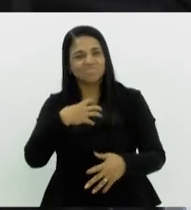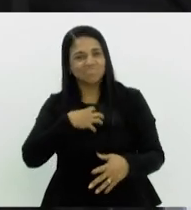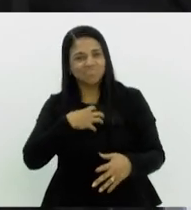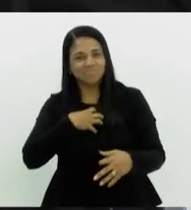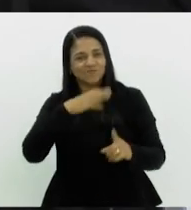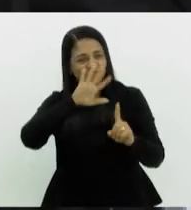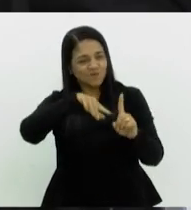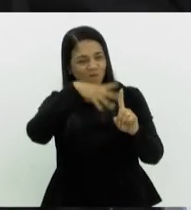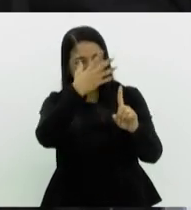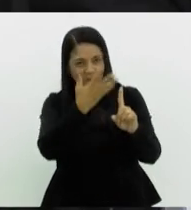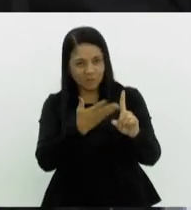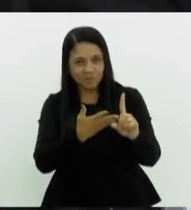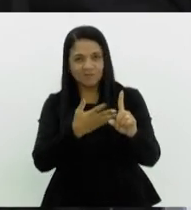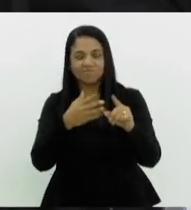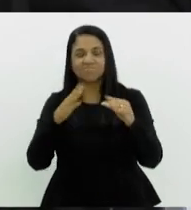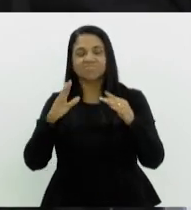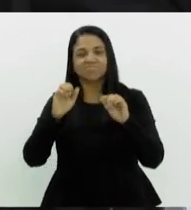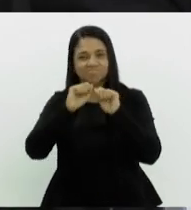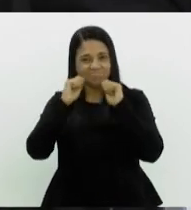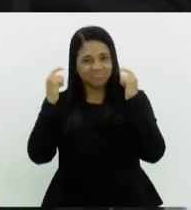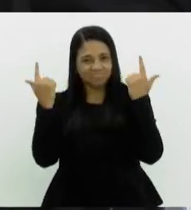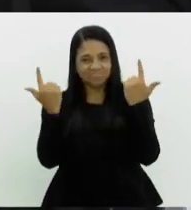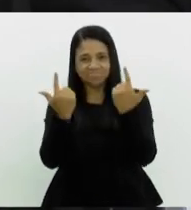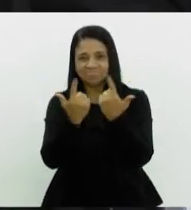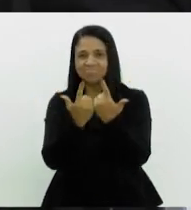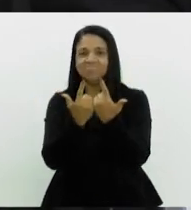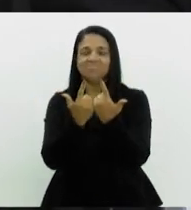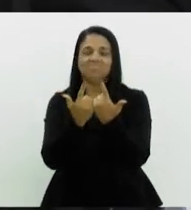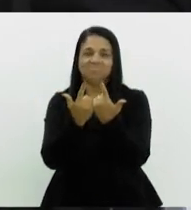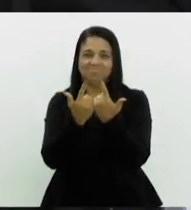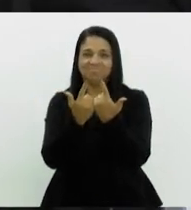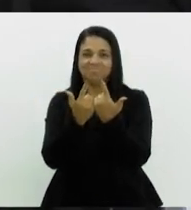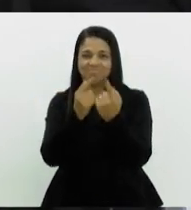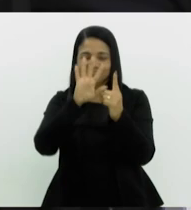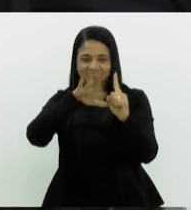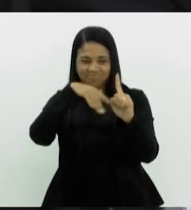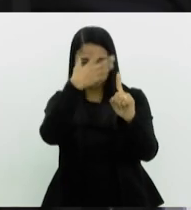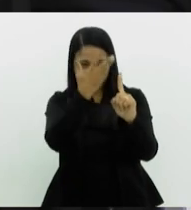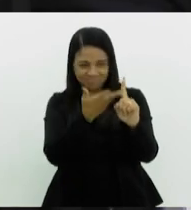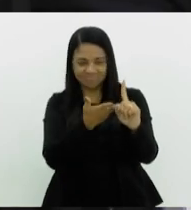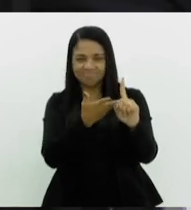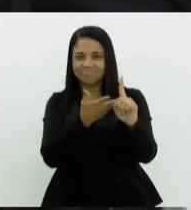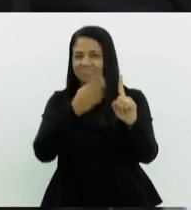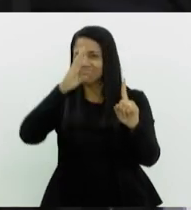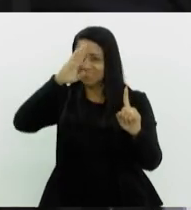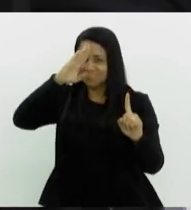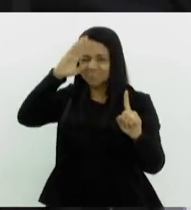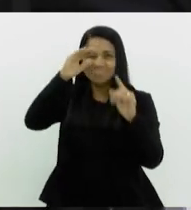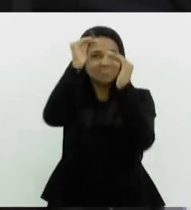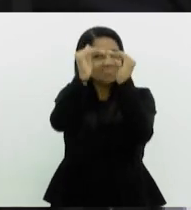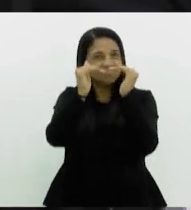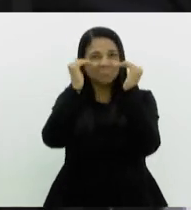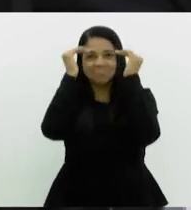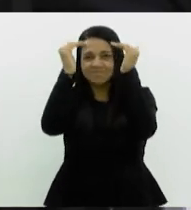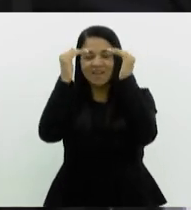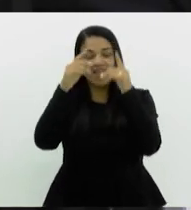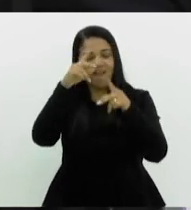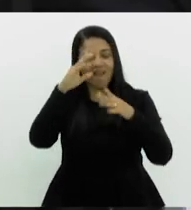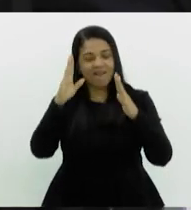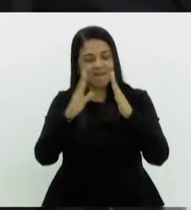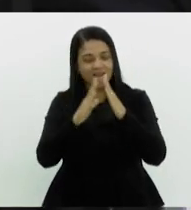essa casa da democracia pode prestar a uma pessoa. É a casa do